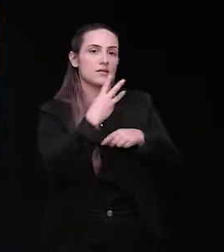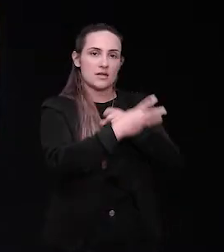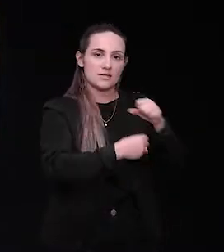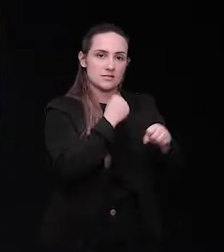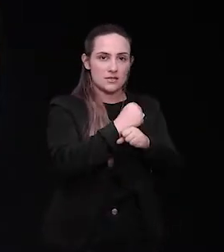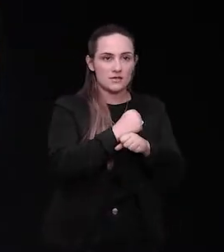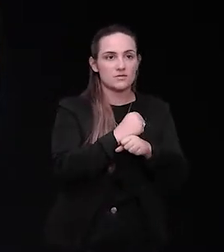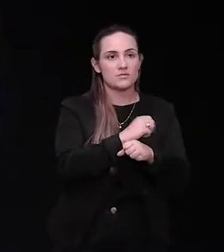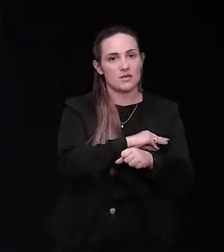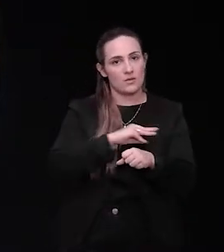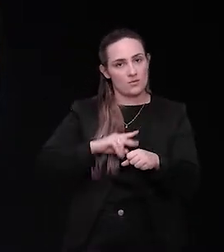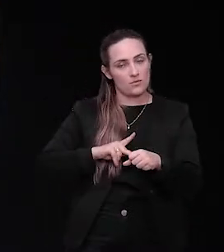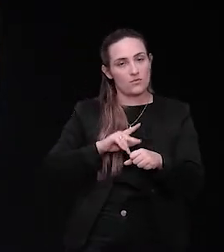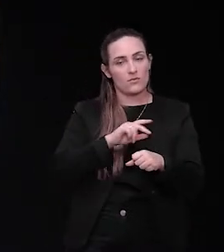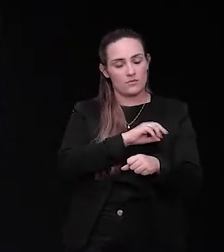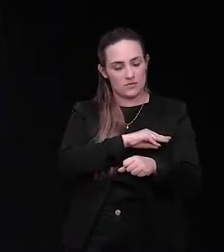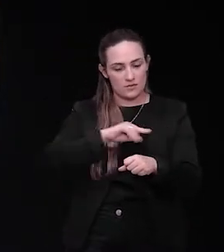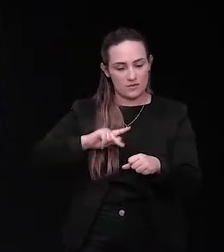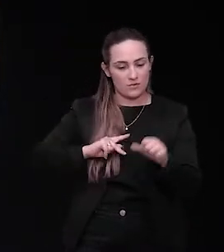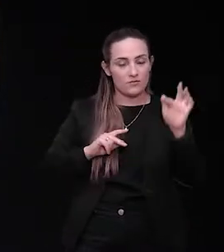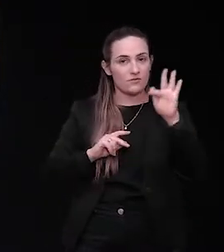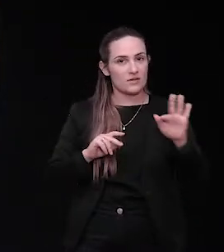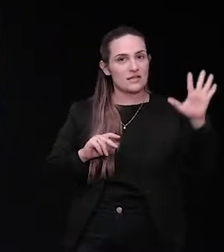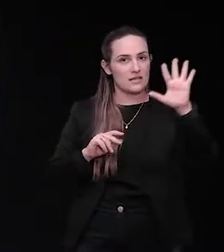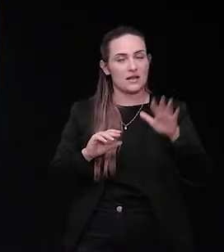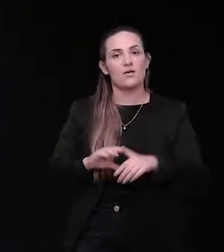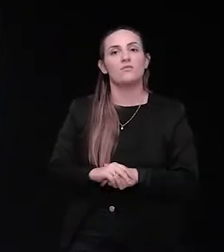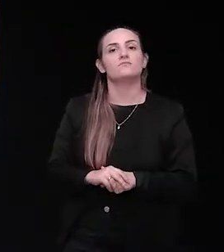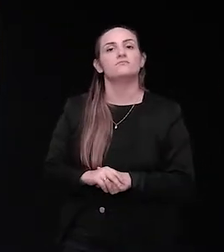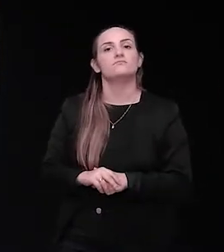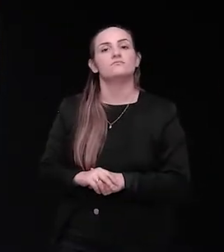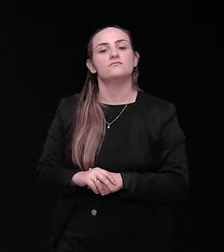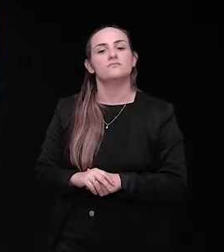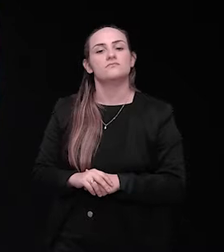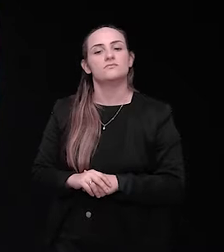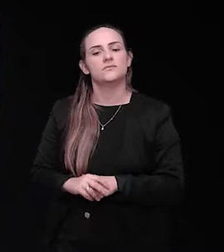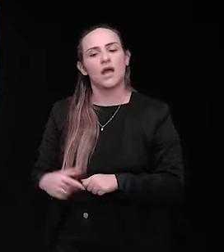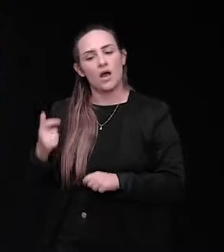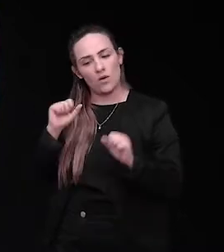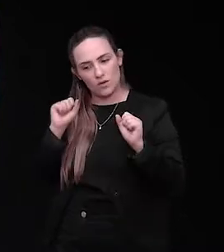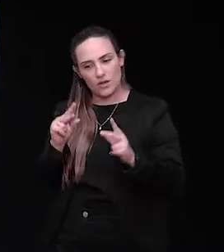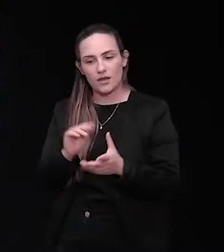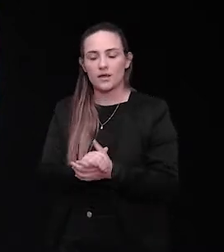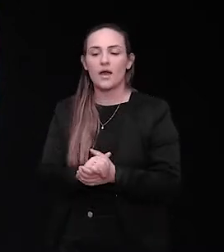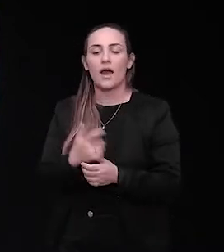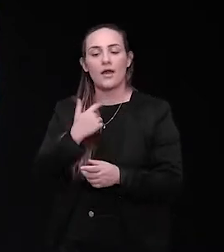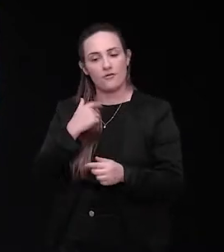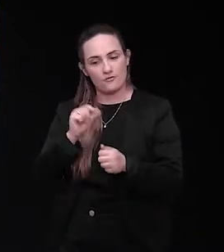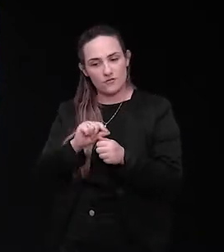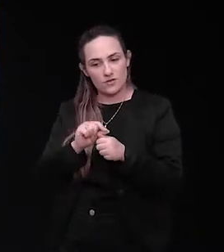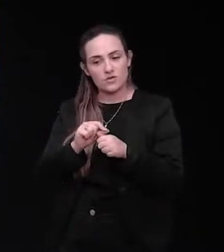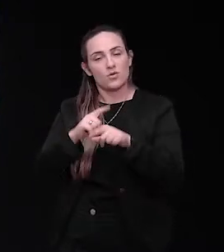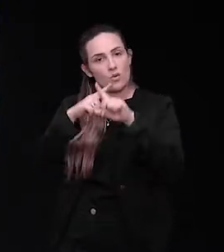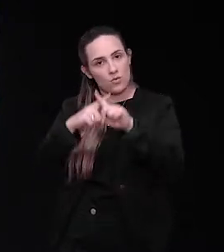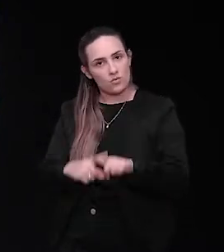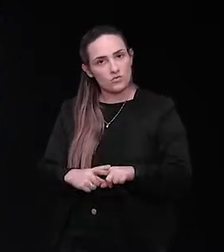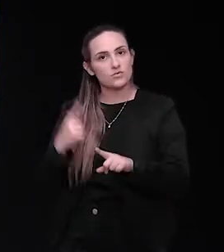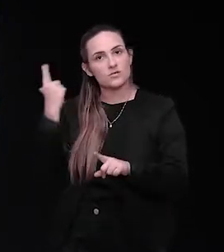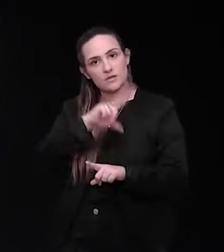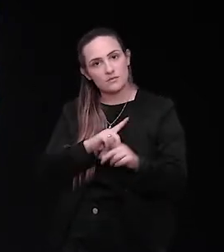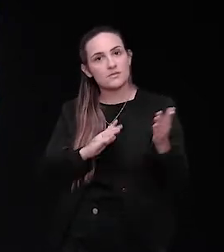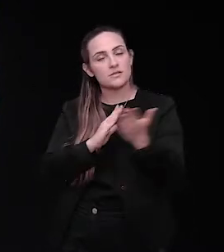meses, e 3 anos no Ministério Público Federal como servidor. Aí, a partir dali, eu me apaixonei pelo Ministério Público. Falei, vou fazer diplomacia no Ministério